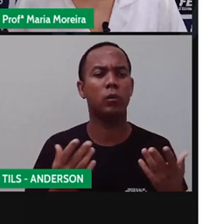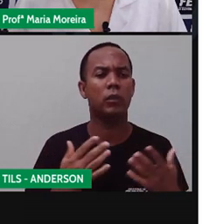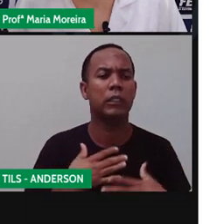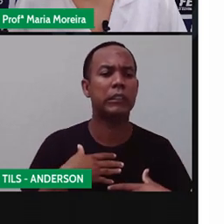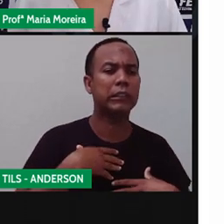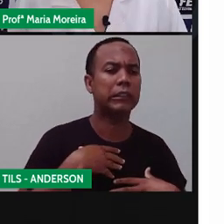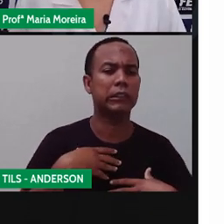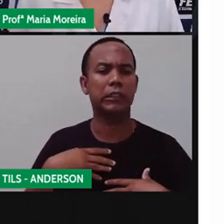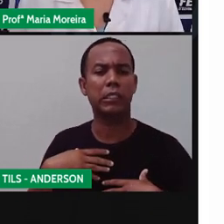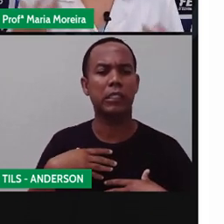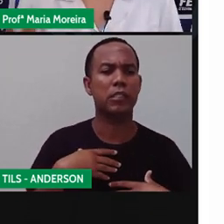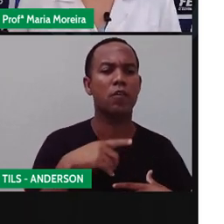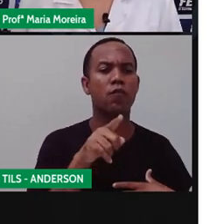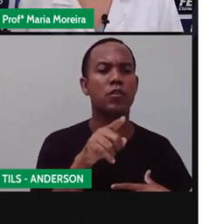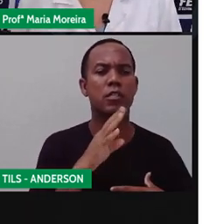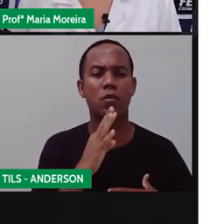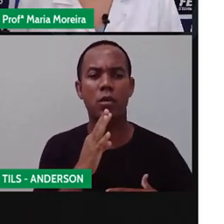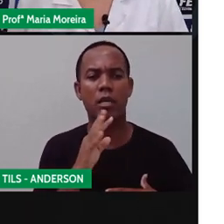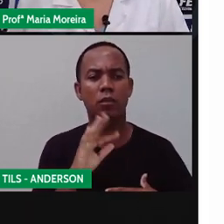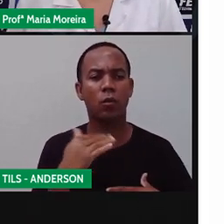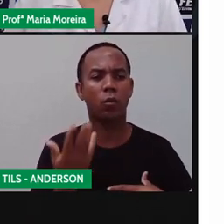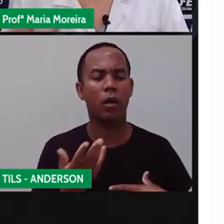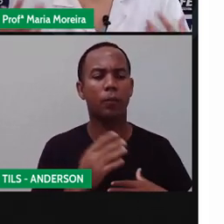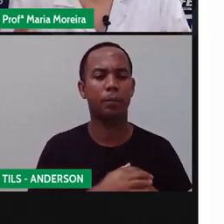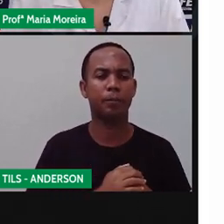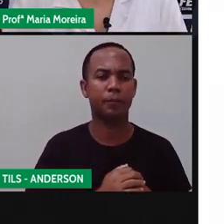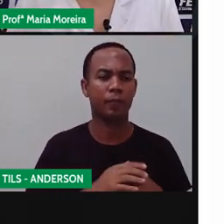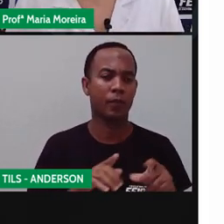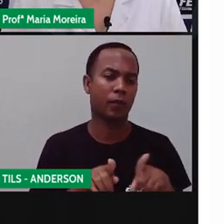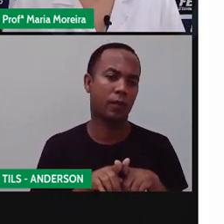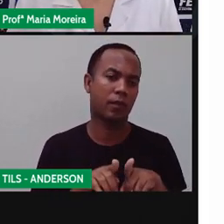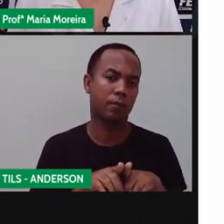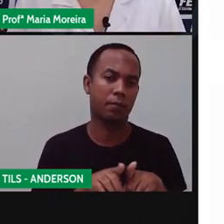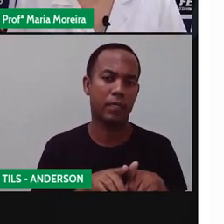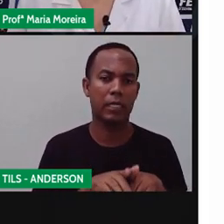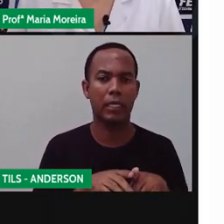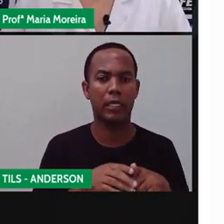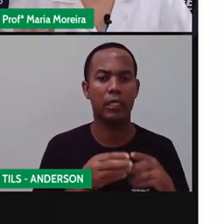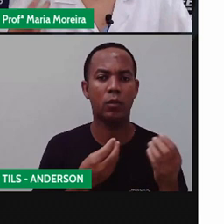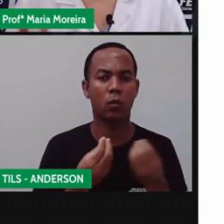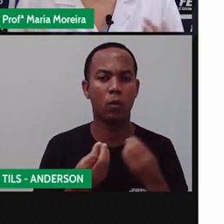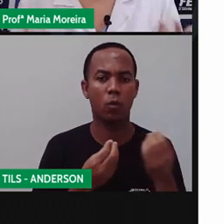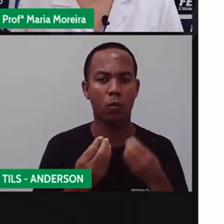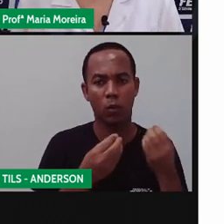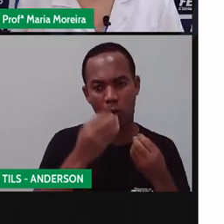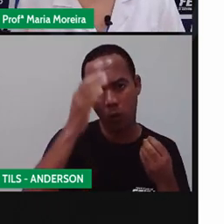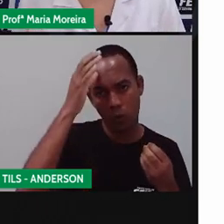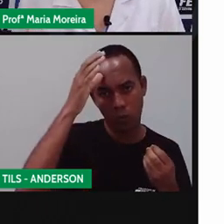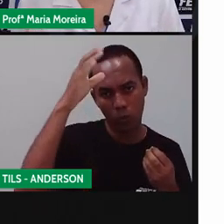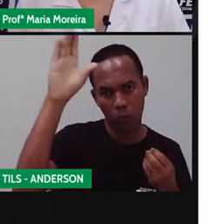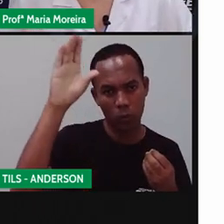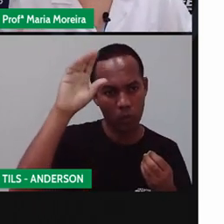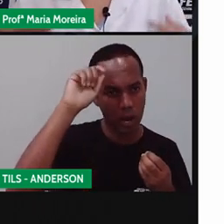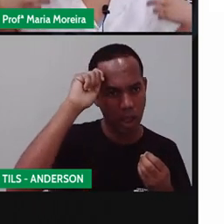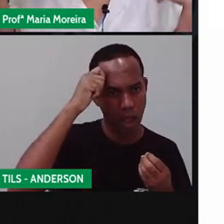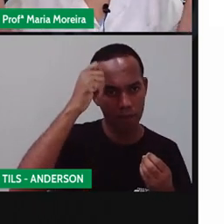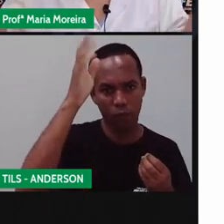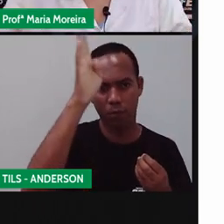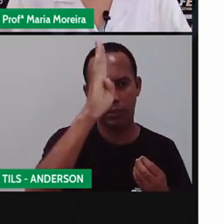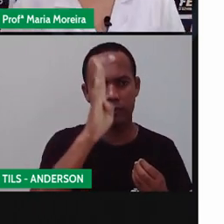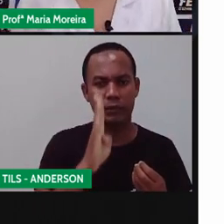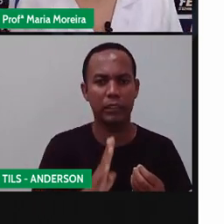conhecem, né? E aí vamos ver a influência, né? Dessa cultura afro-brasileira aí,